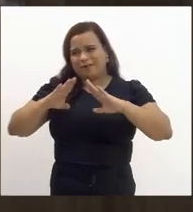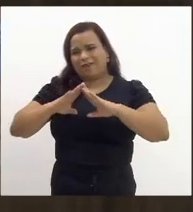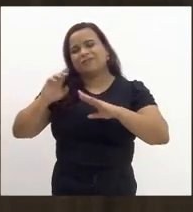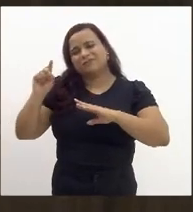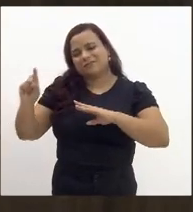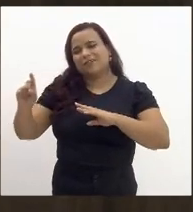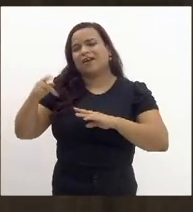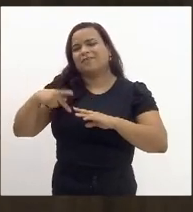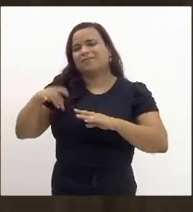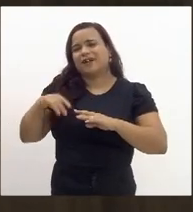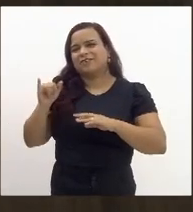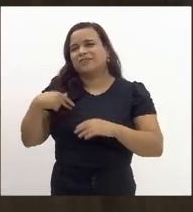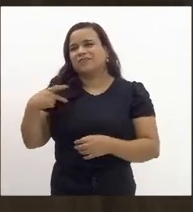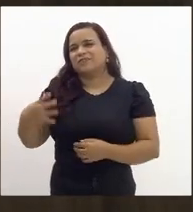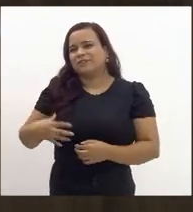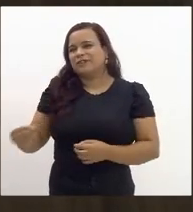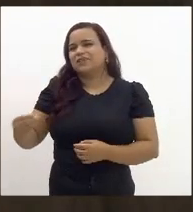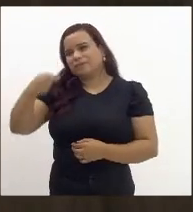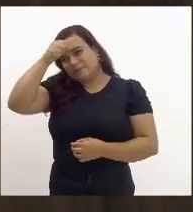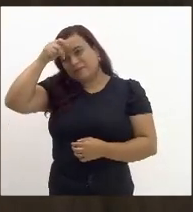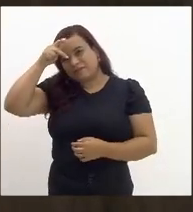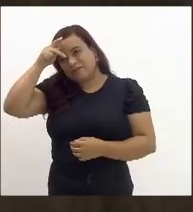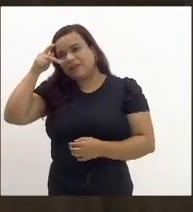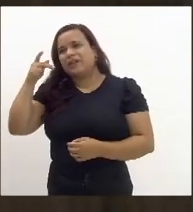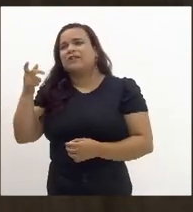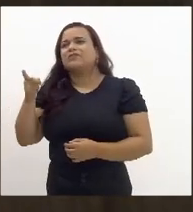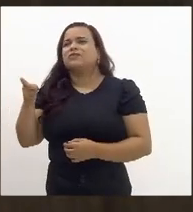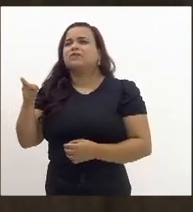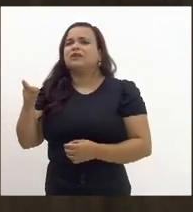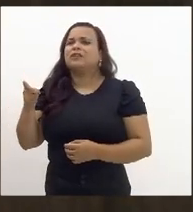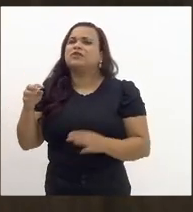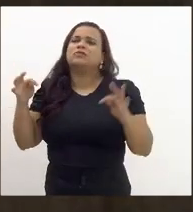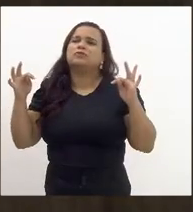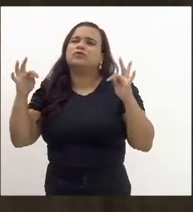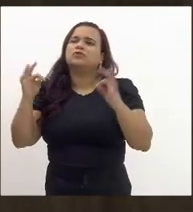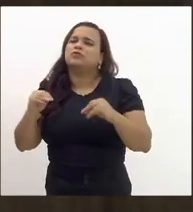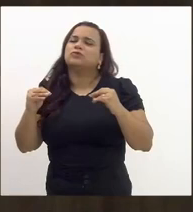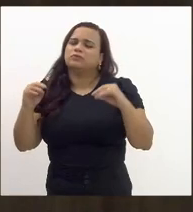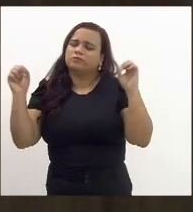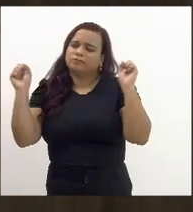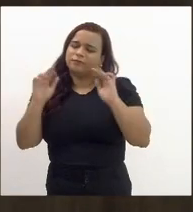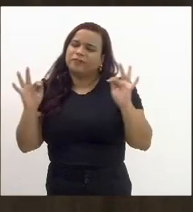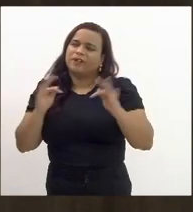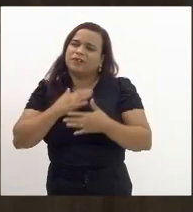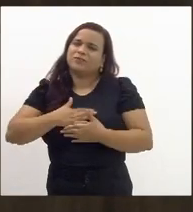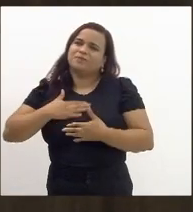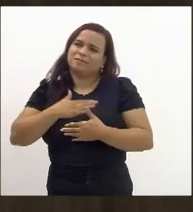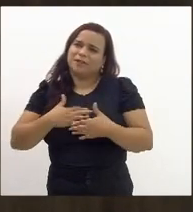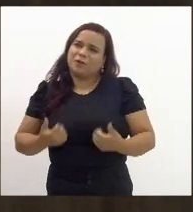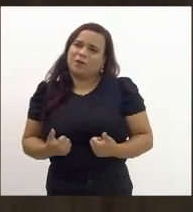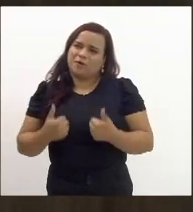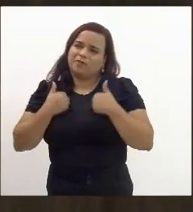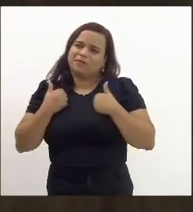filho como prefeito, toda a população tem um orgulho muito grande de dizer que o autor